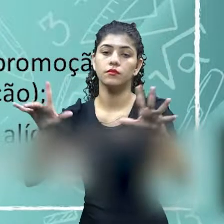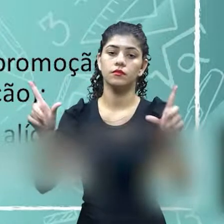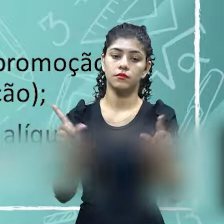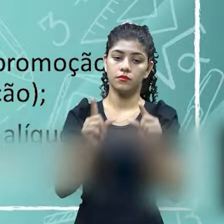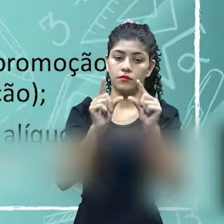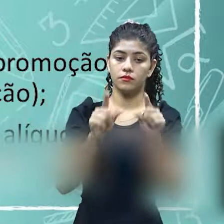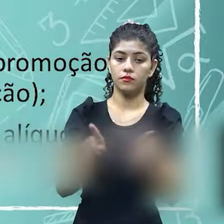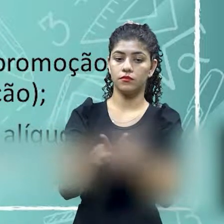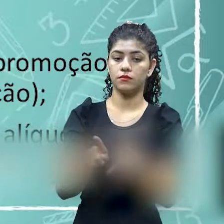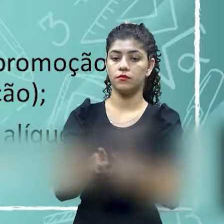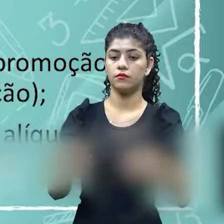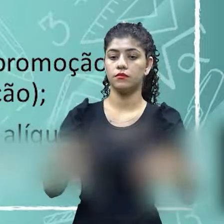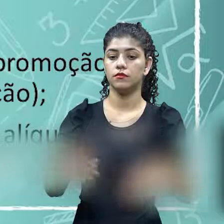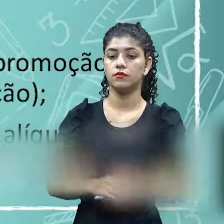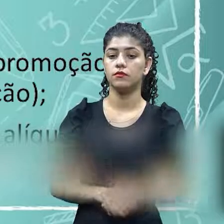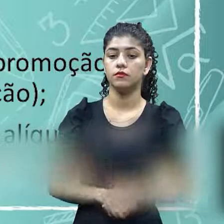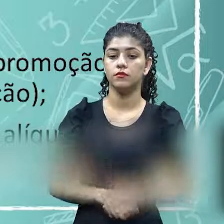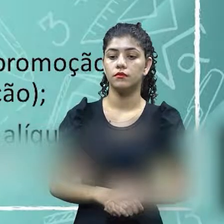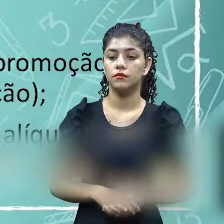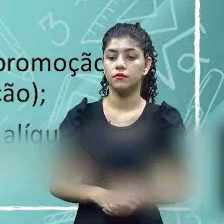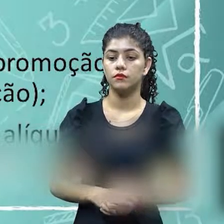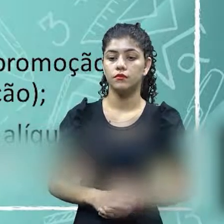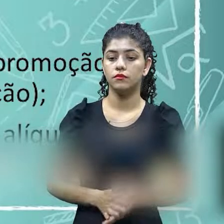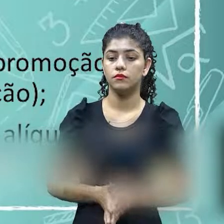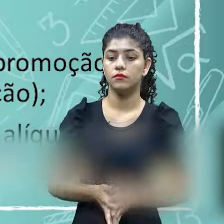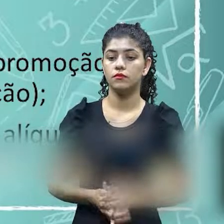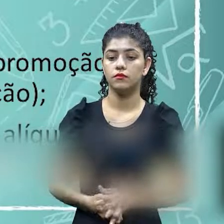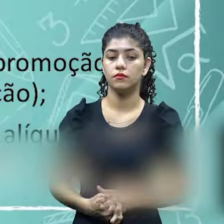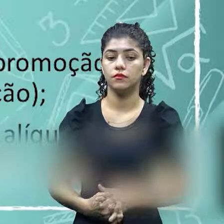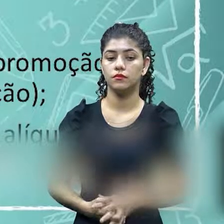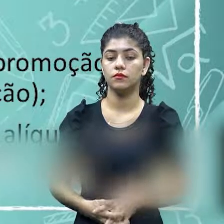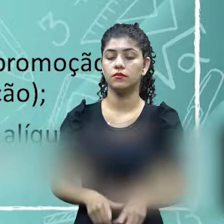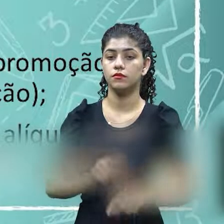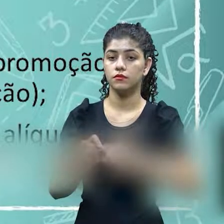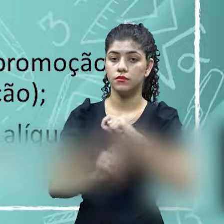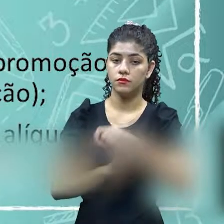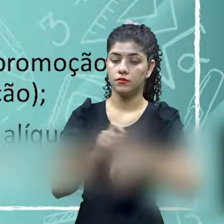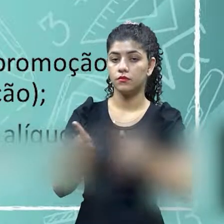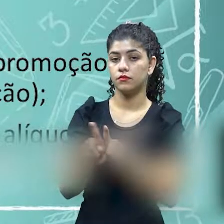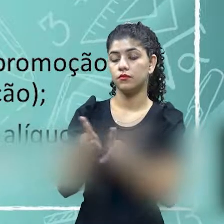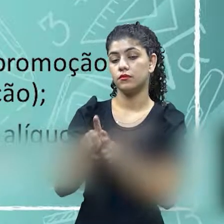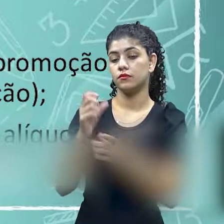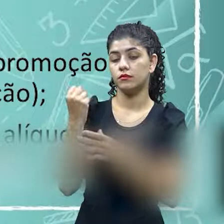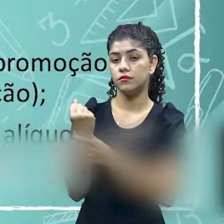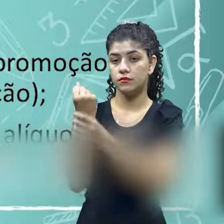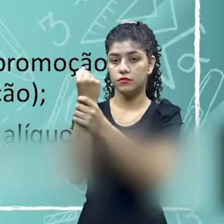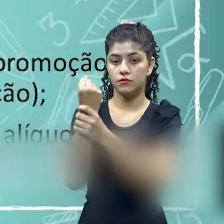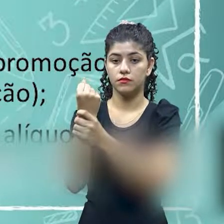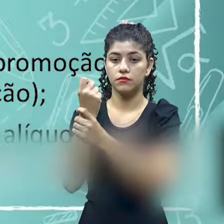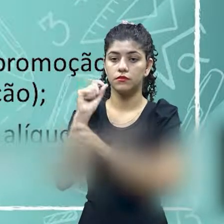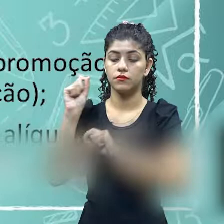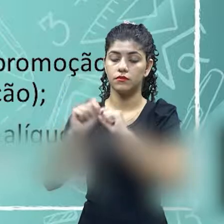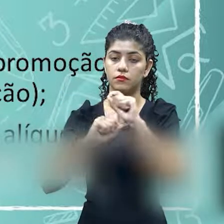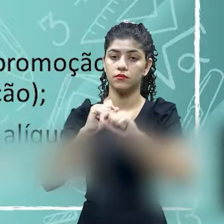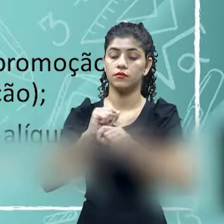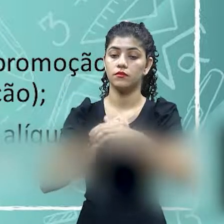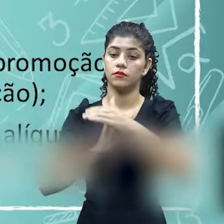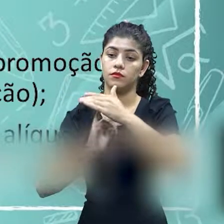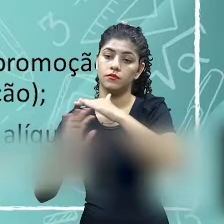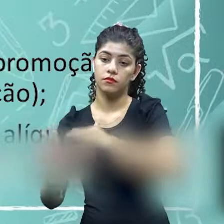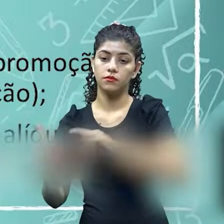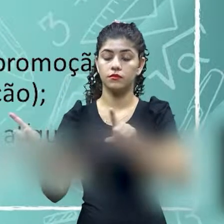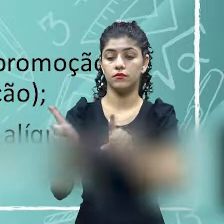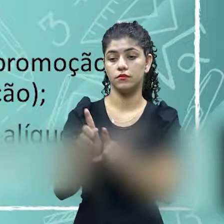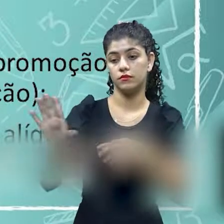maior homogeneidade possível das taxas de promoção efetiva à exportação e de proteção efetiva à importação,